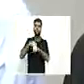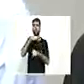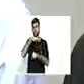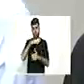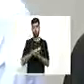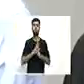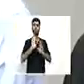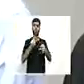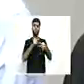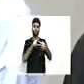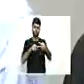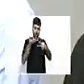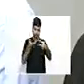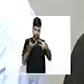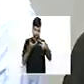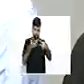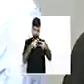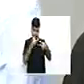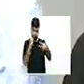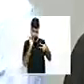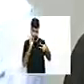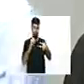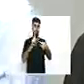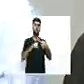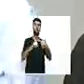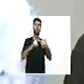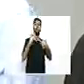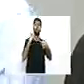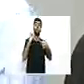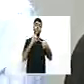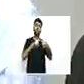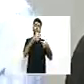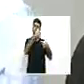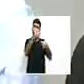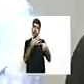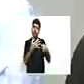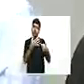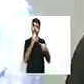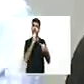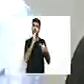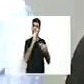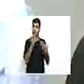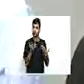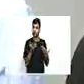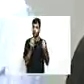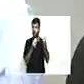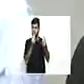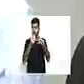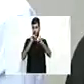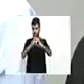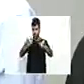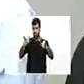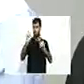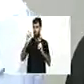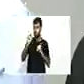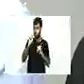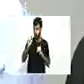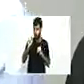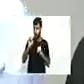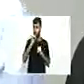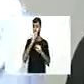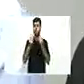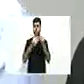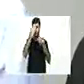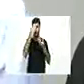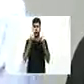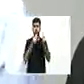pontuar duas coisas com senhor primeiro que o senhor dissesse a nós e aos telespectadores que pec anda